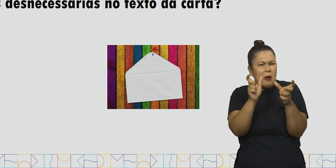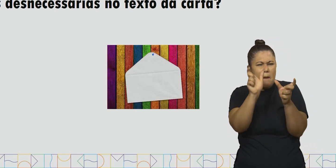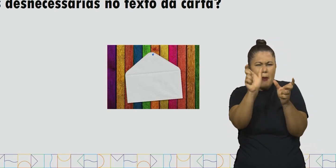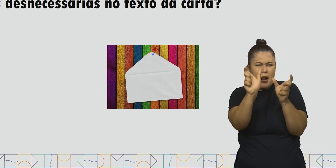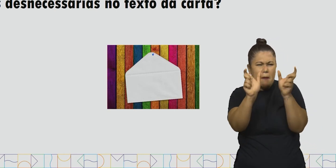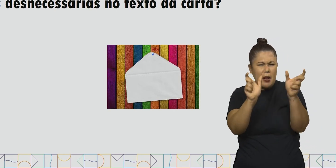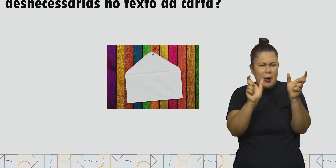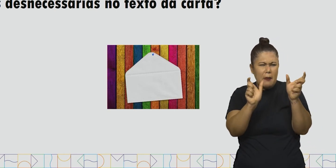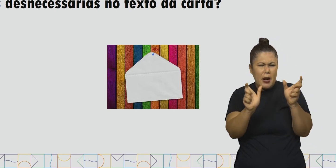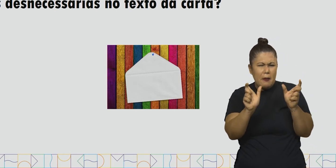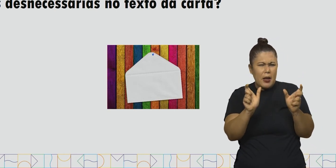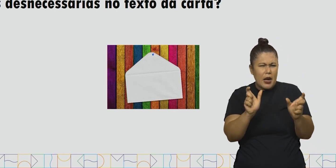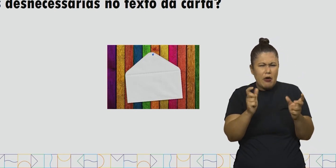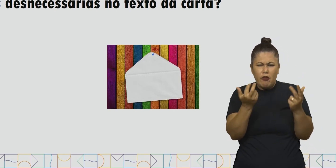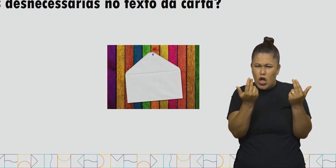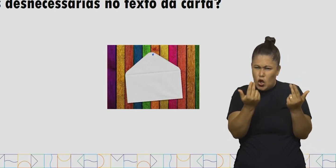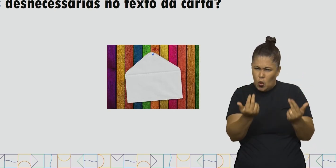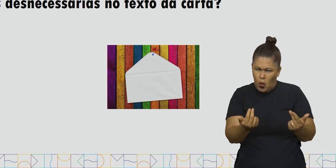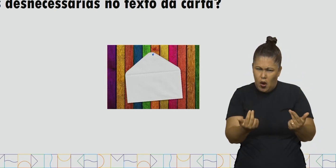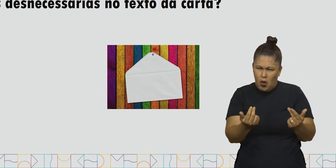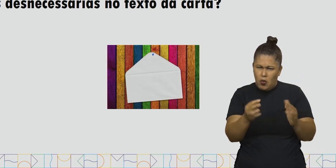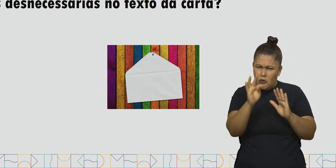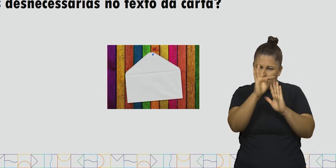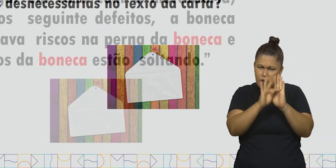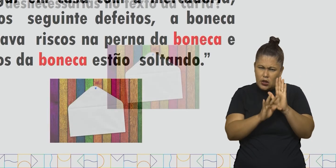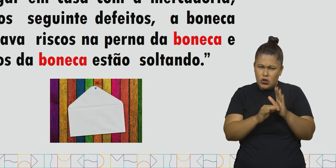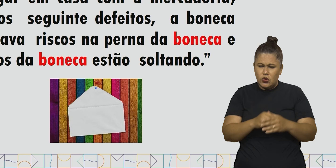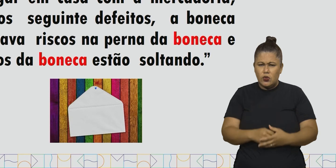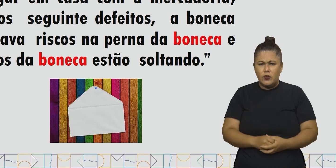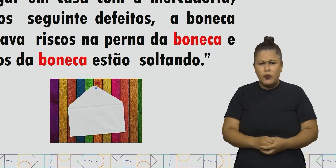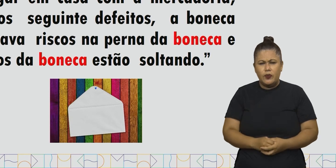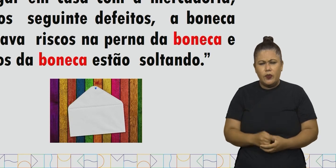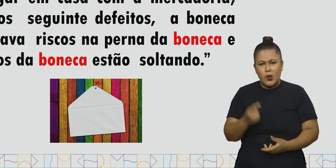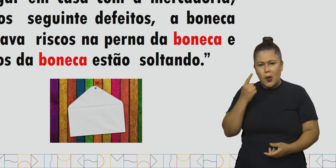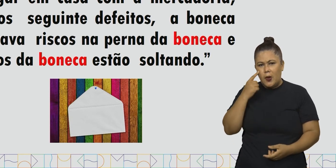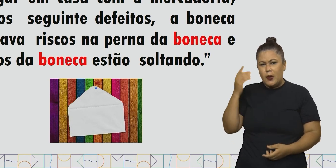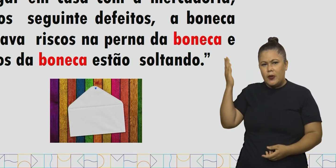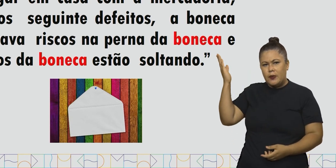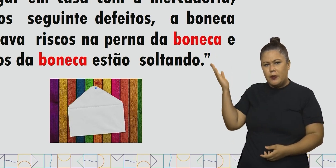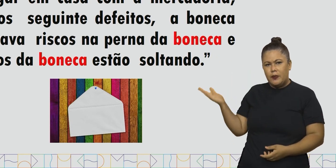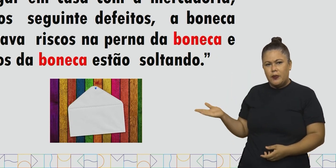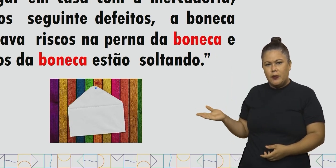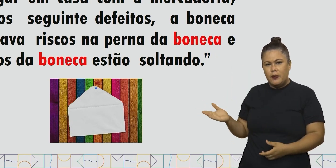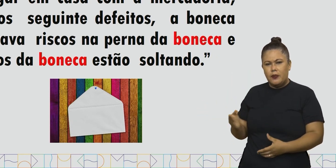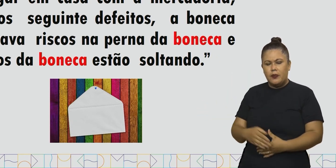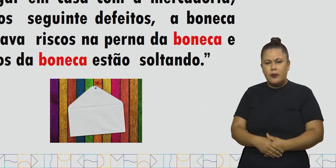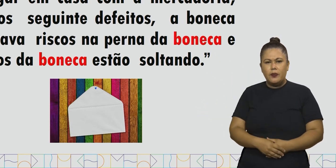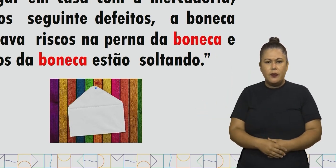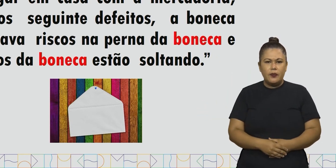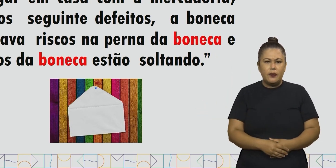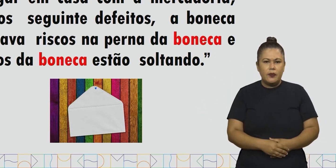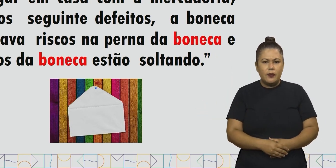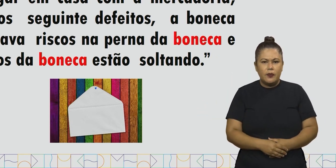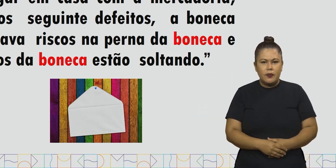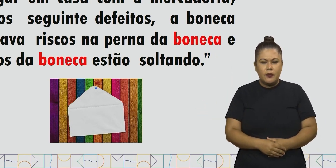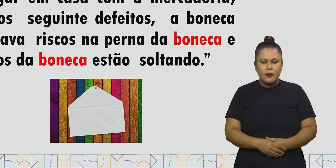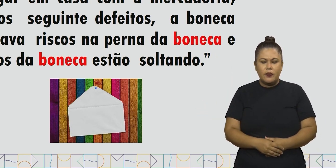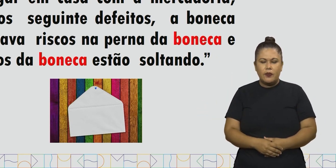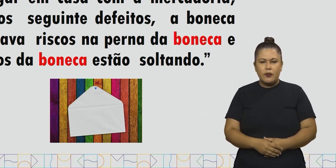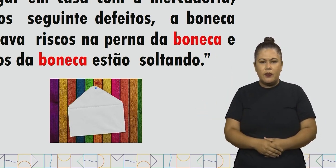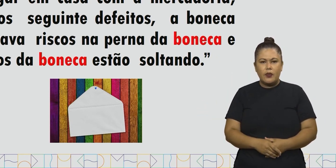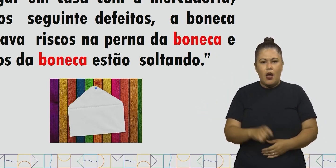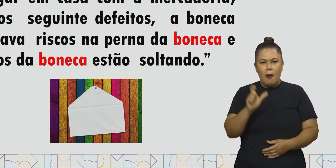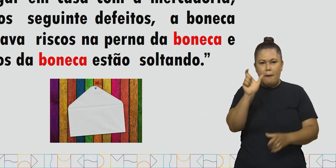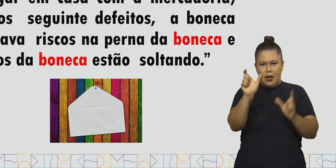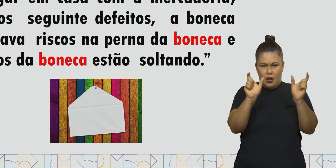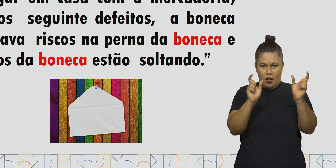desnecessárias no texto da carta. Vamos analisar? Ao chegar em casa com a mercadoria, percebi os